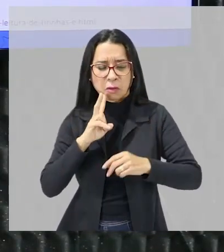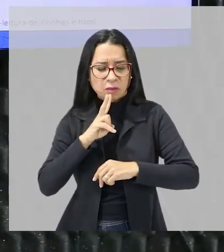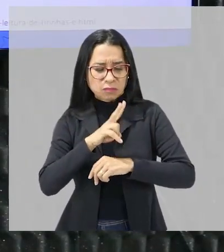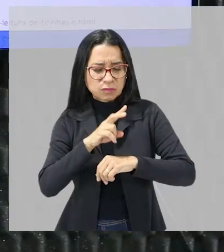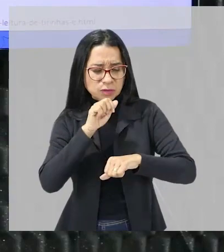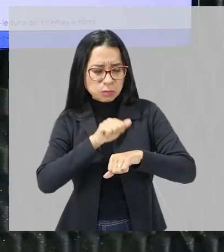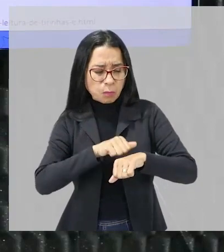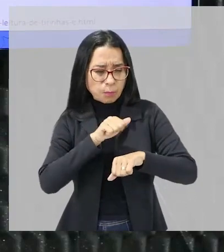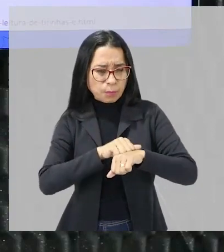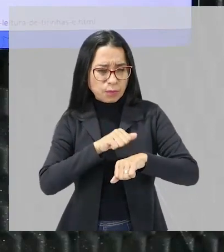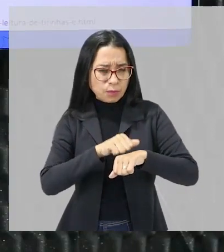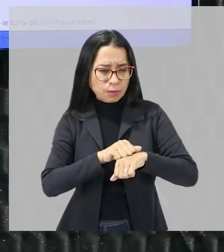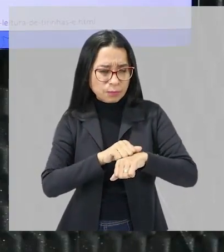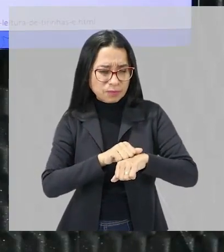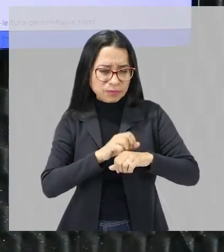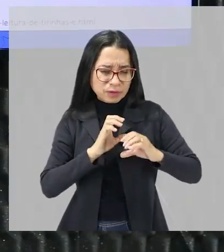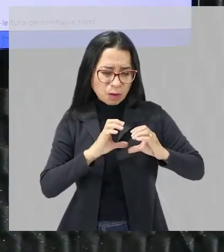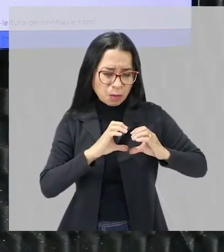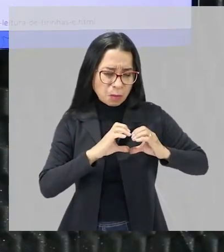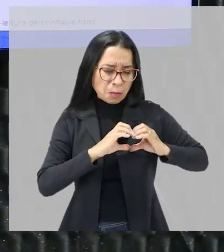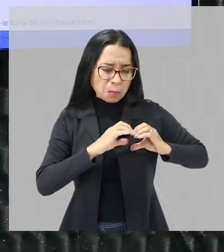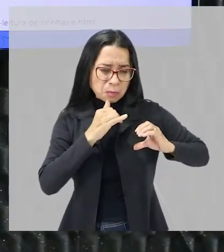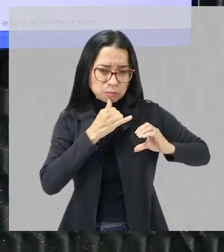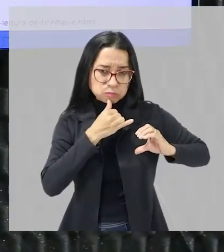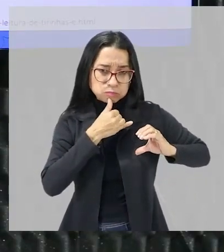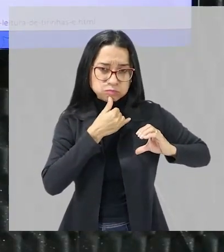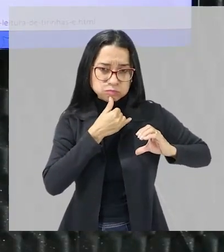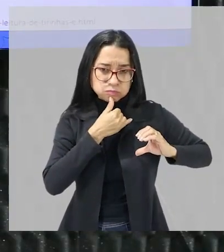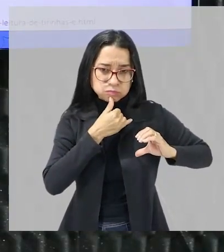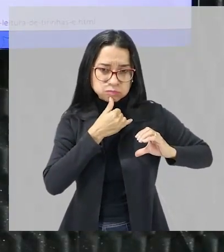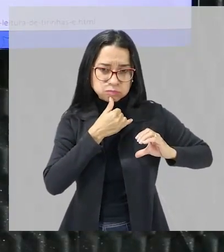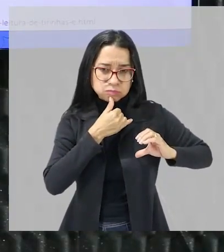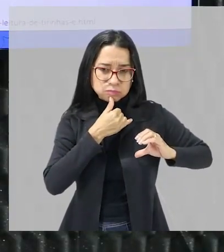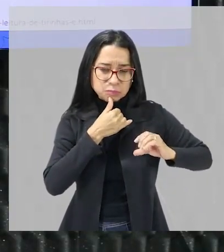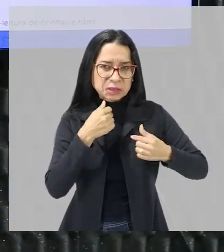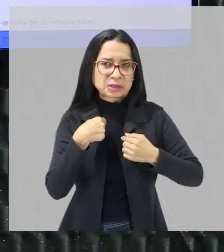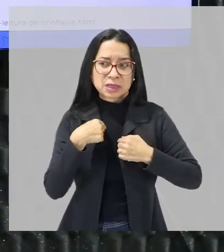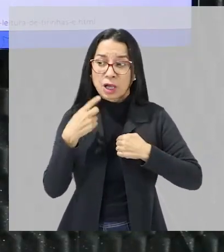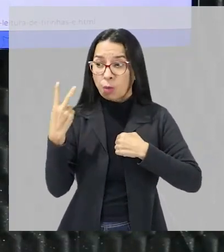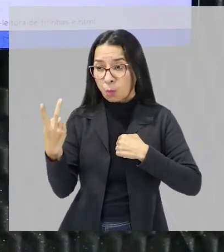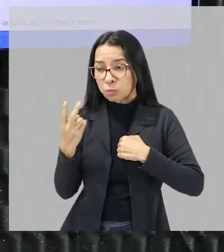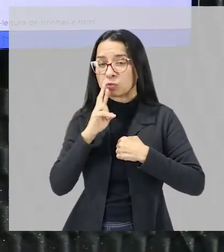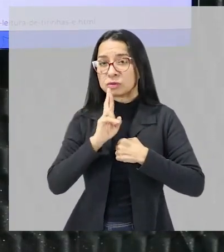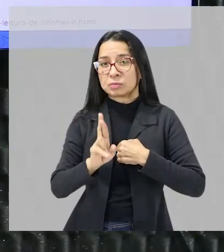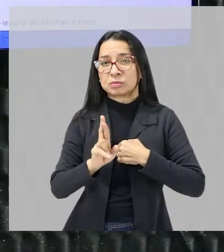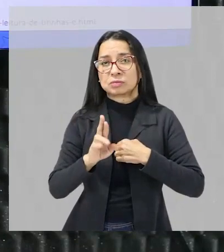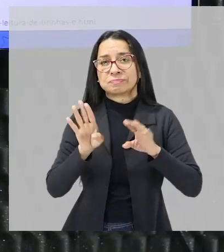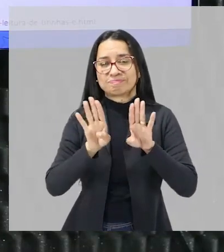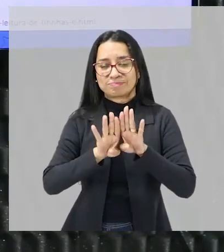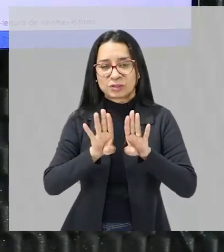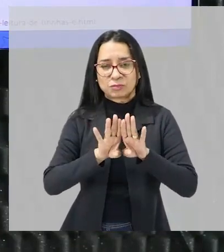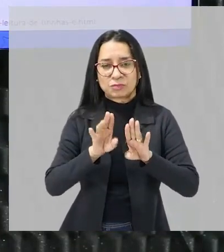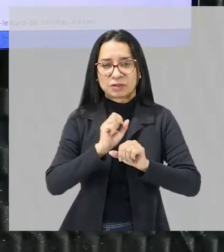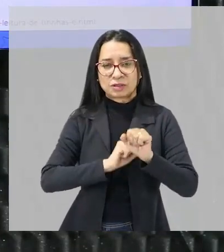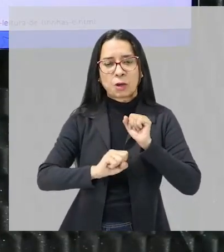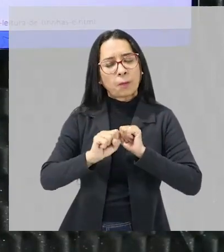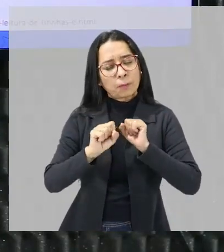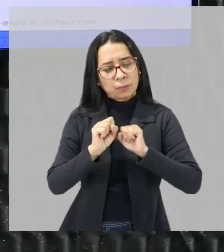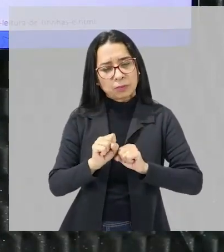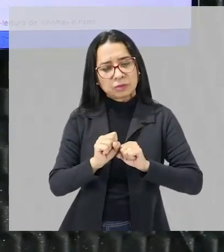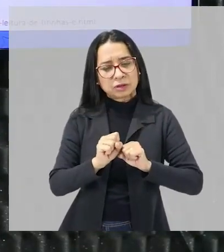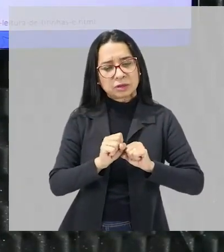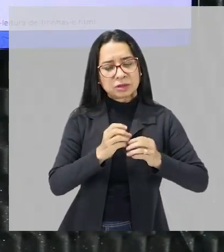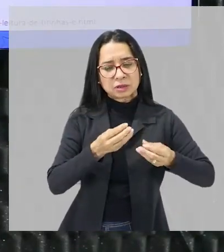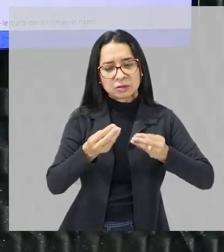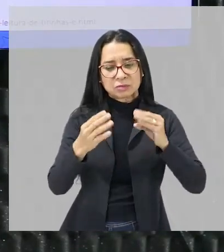Aí a Mafalda diz, deviam dar casa, trabalho, proteção e bem-estar aos pobres.